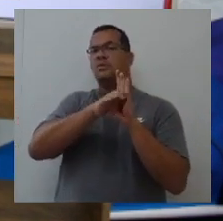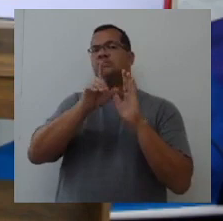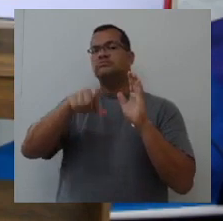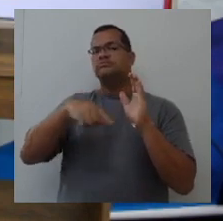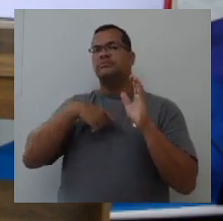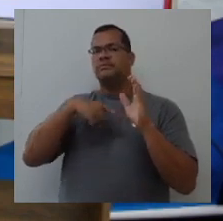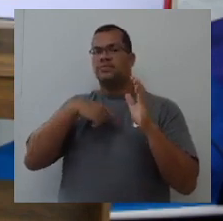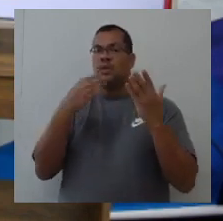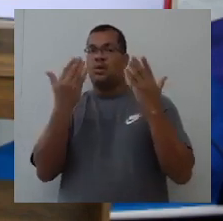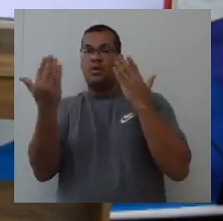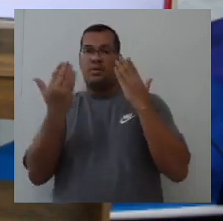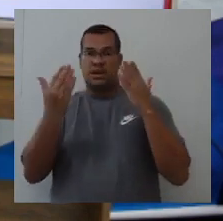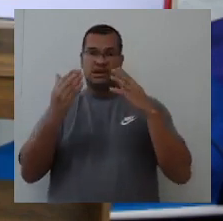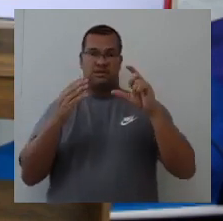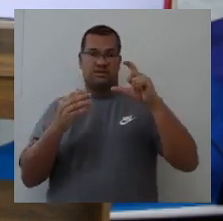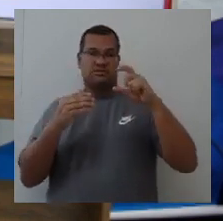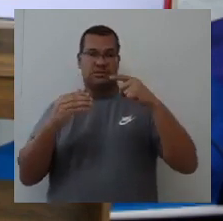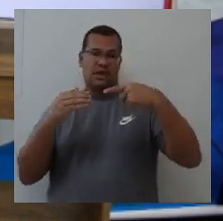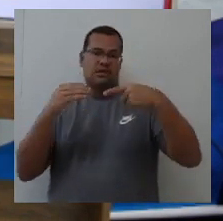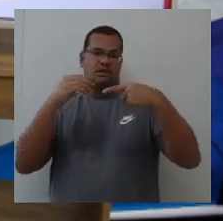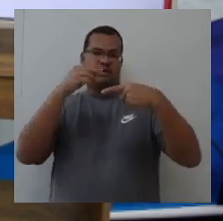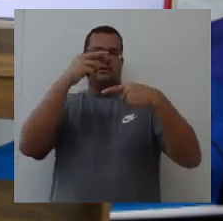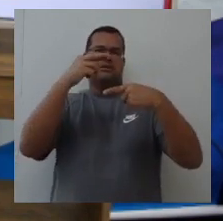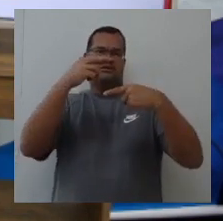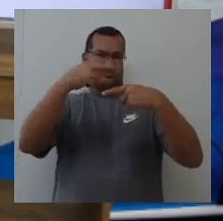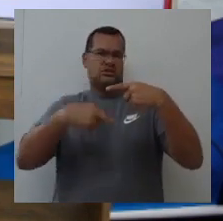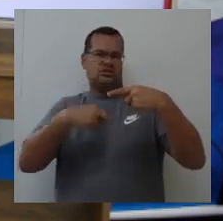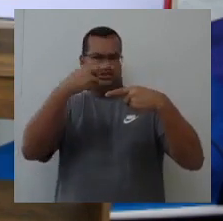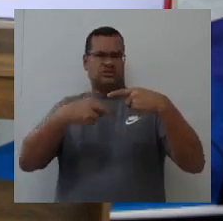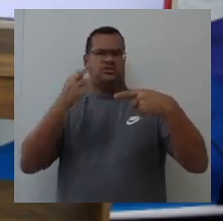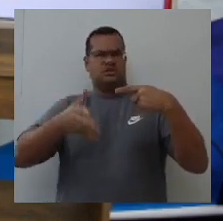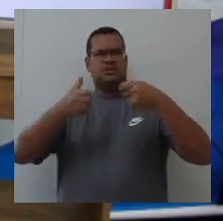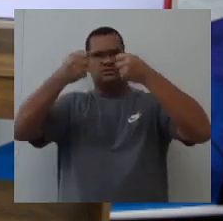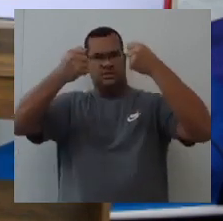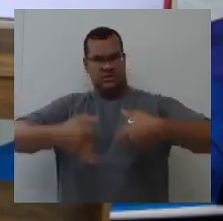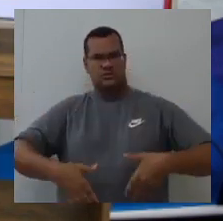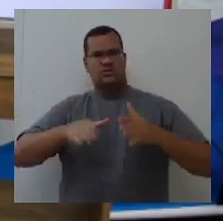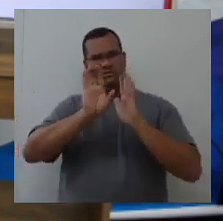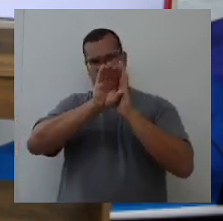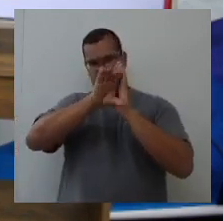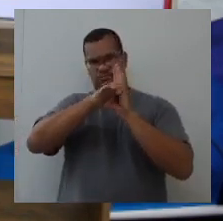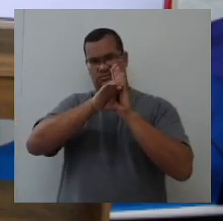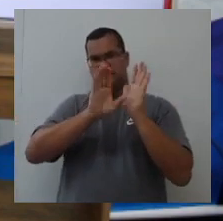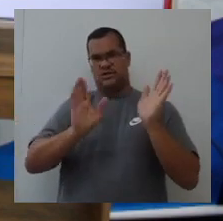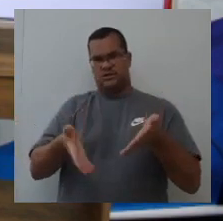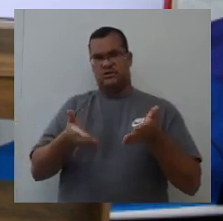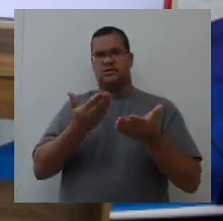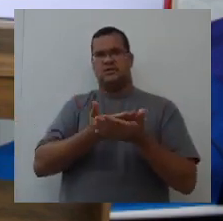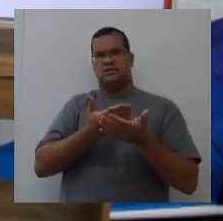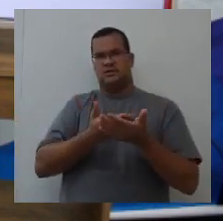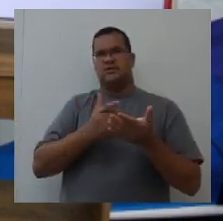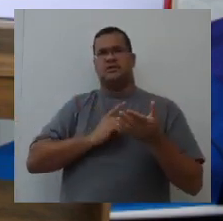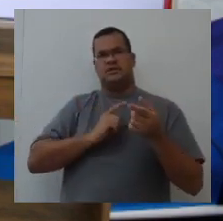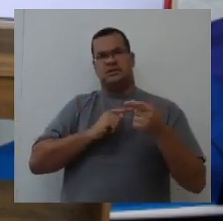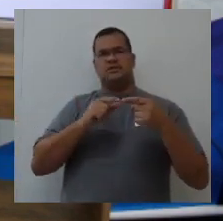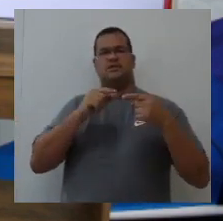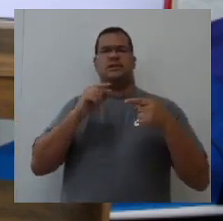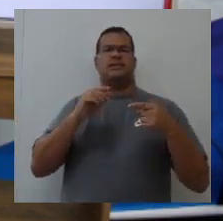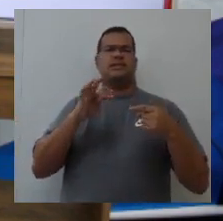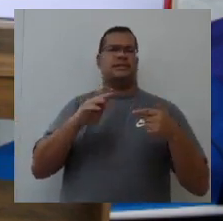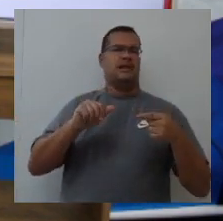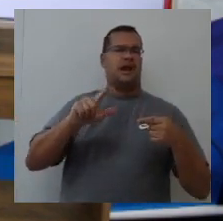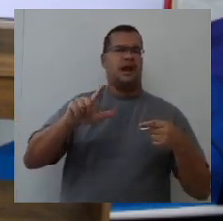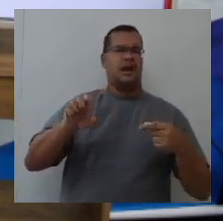ver com comparação entre dois números. Já falamos aqui nas aulas anteriores sobre esse conceito. conceito atribuído depois ao Teorema de Tales,